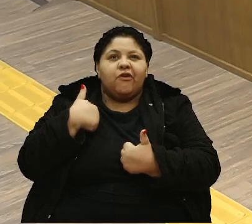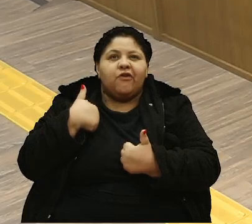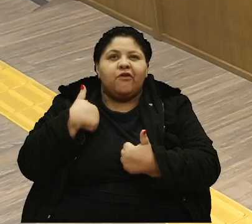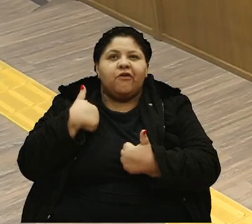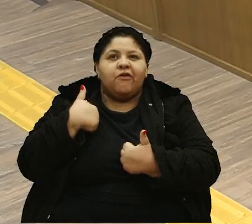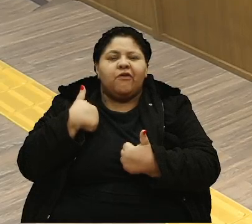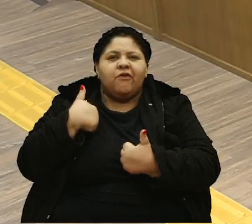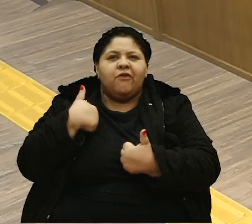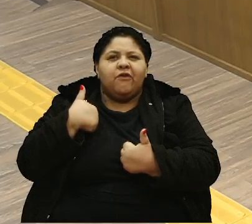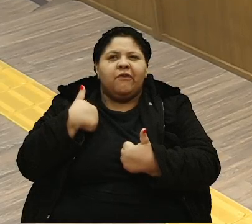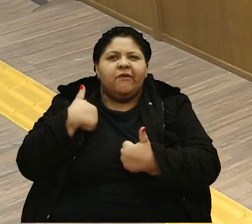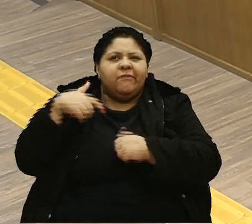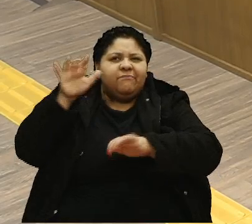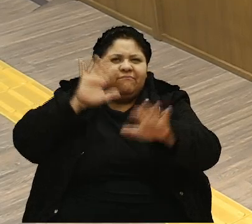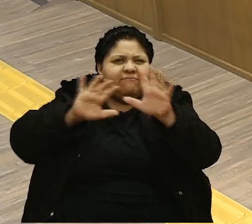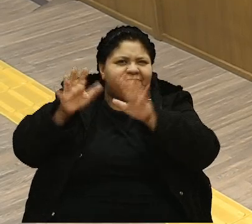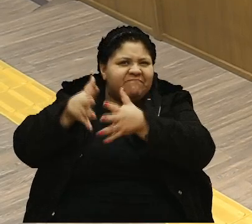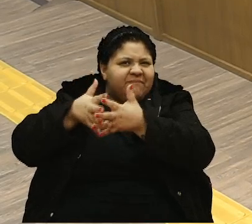divagando.